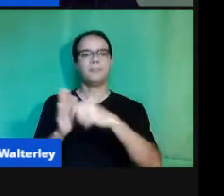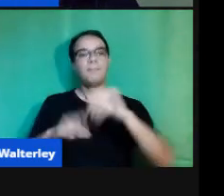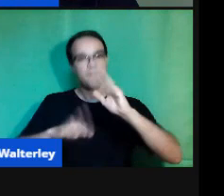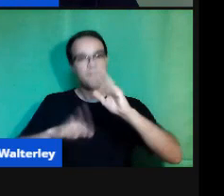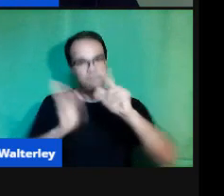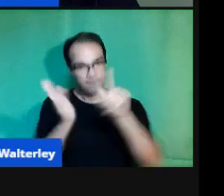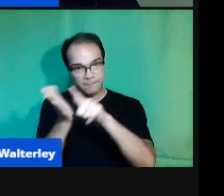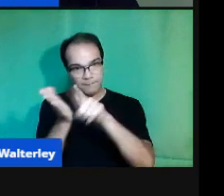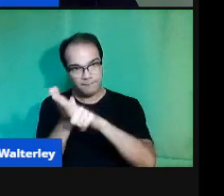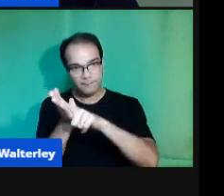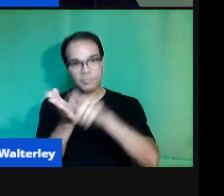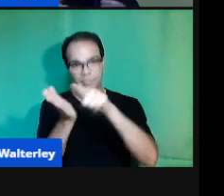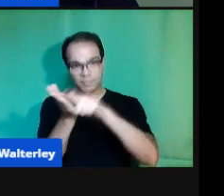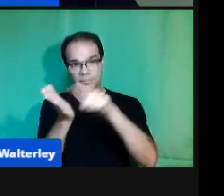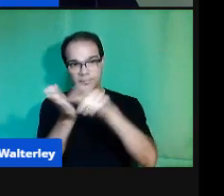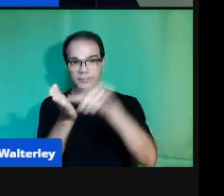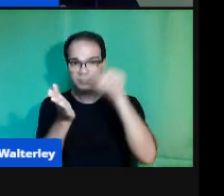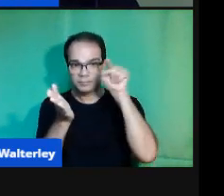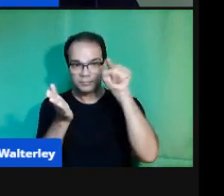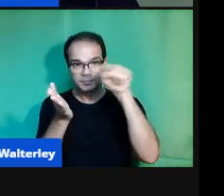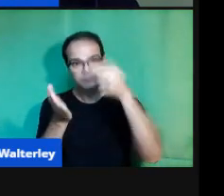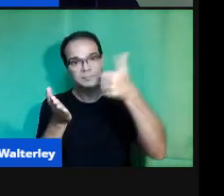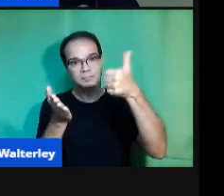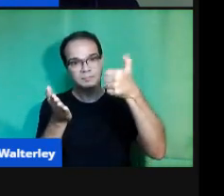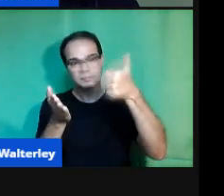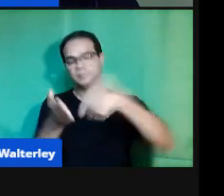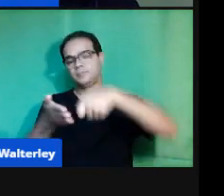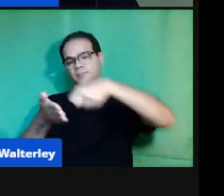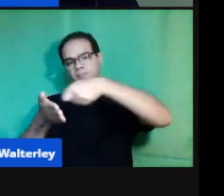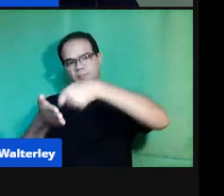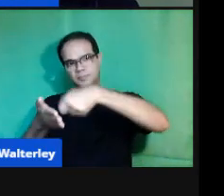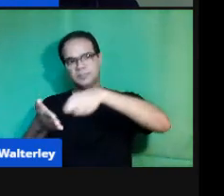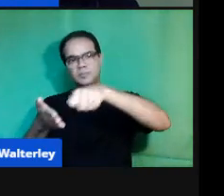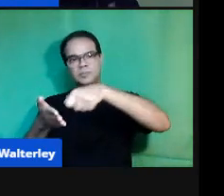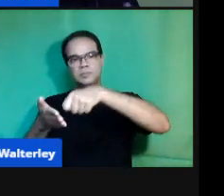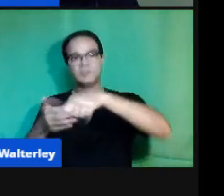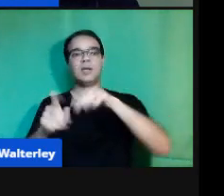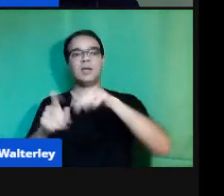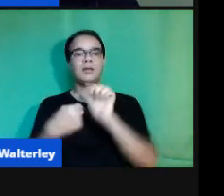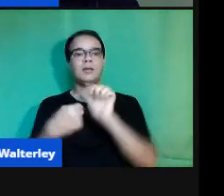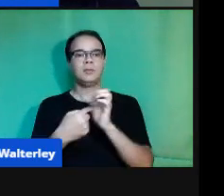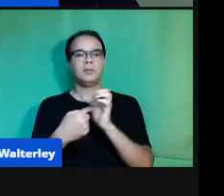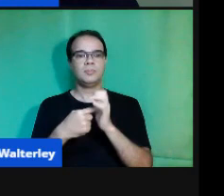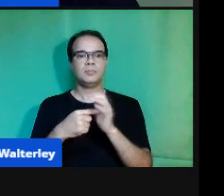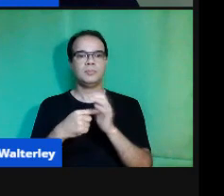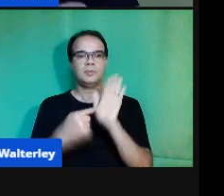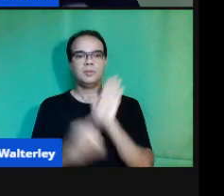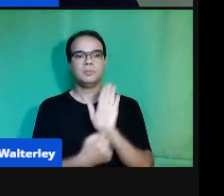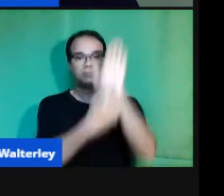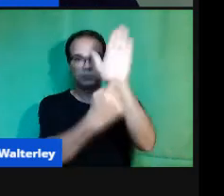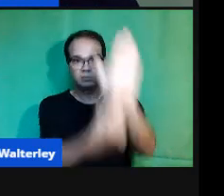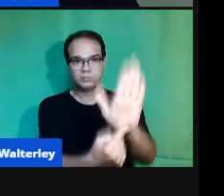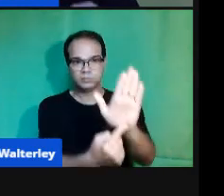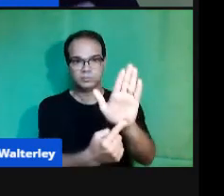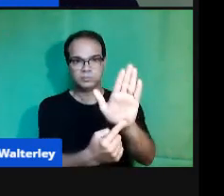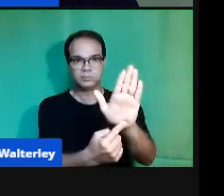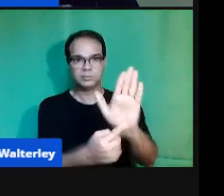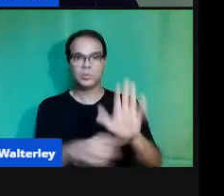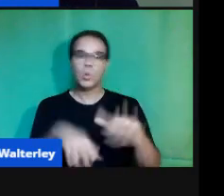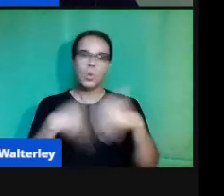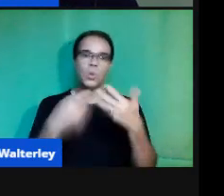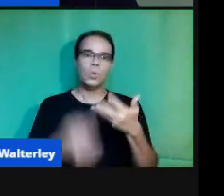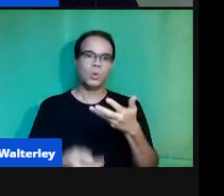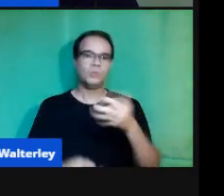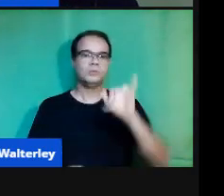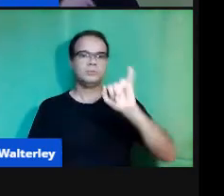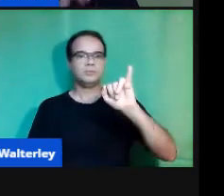linhas e daí você apresenta para mim no final, ou me procura lá no Instagram, Carlos